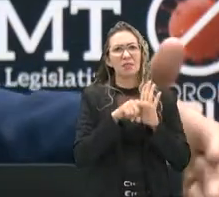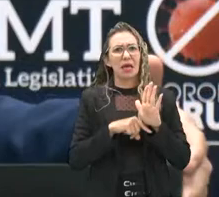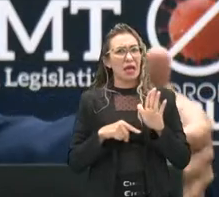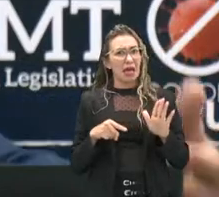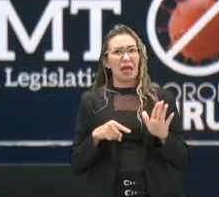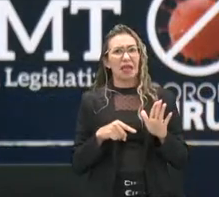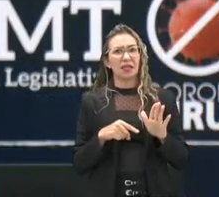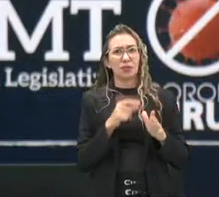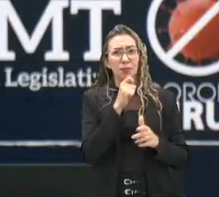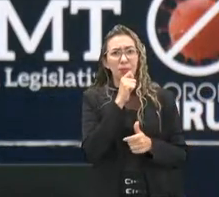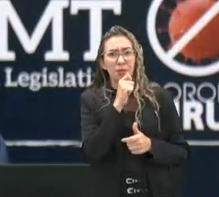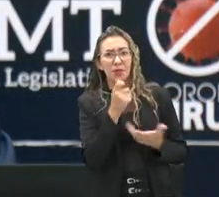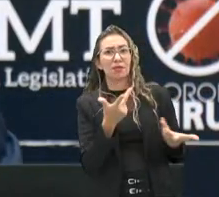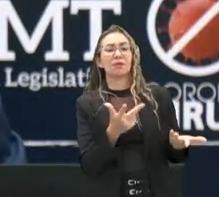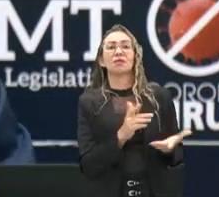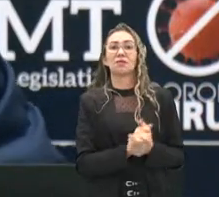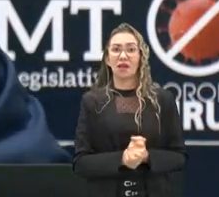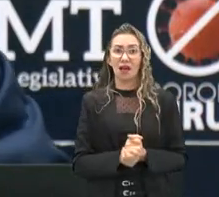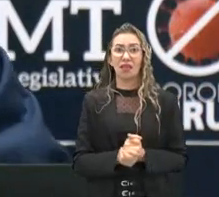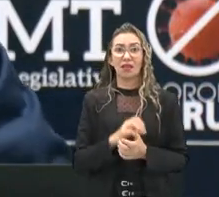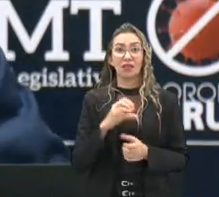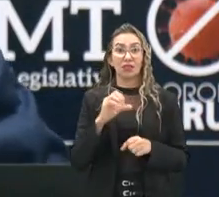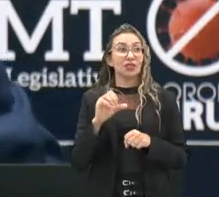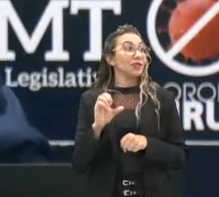de 88 inventou a tal da emenda,